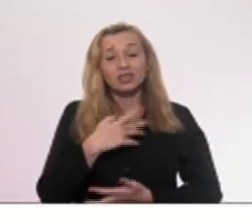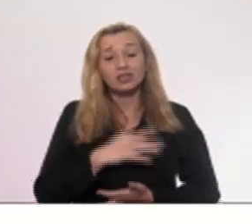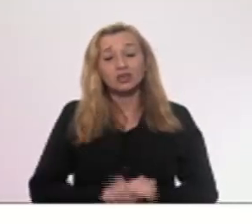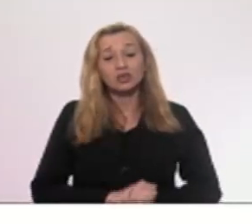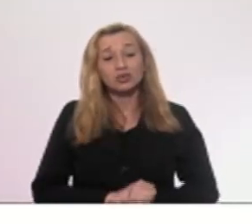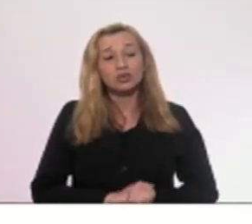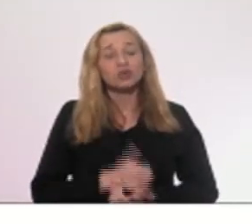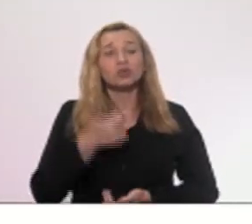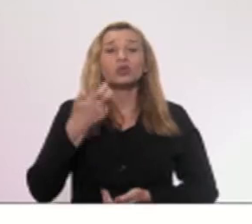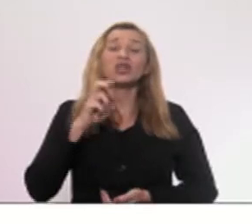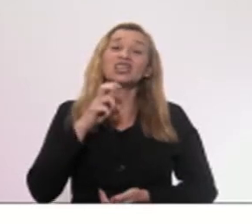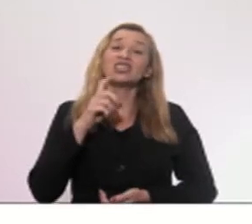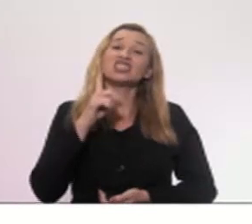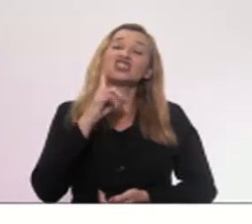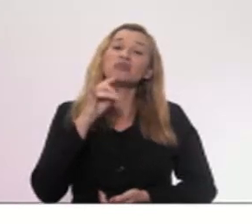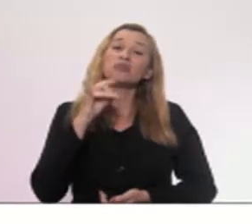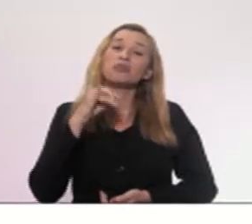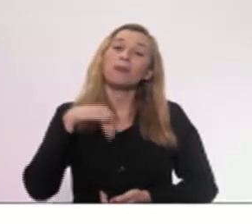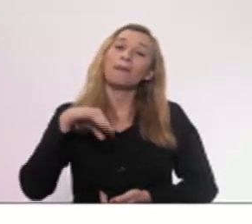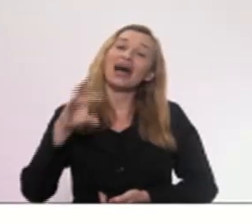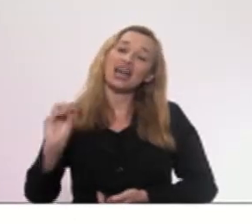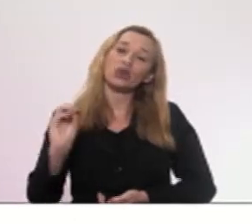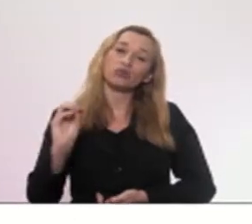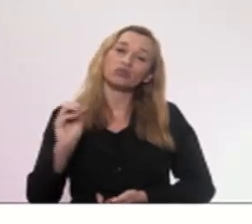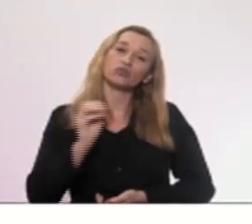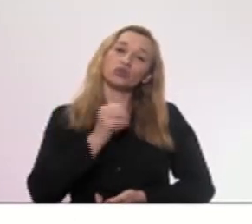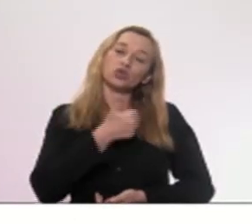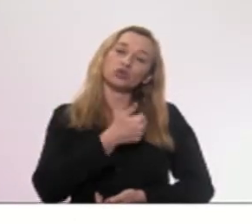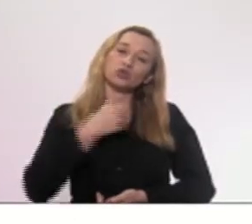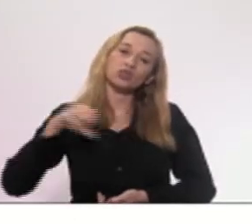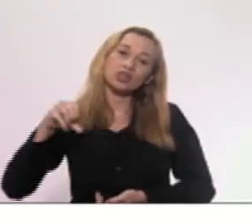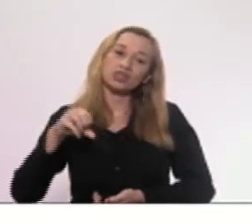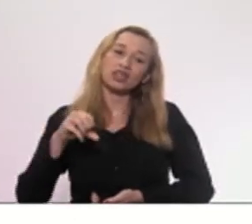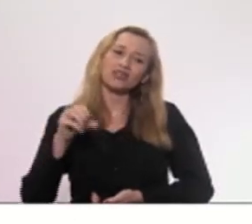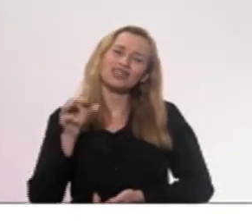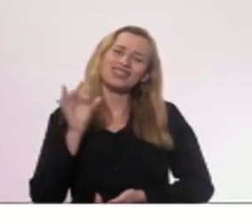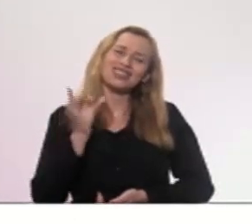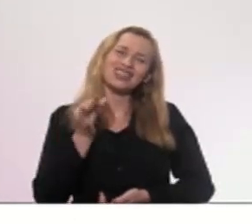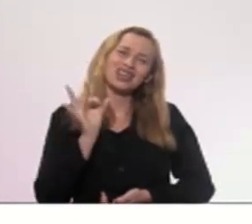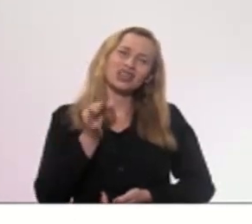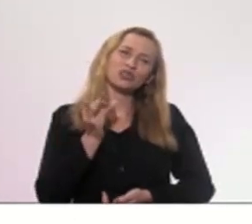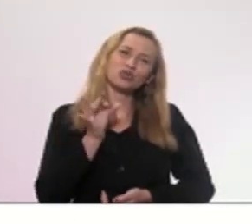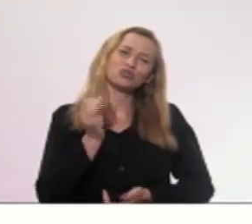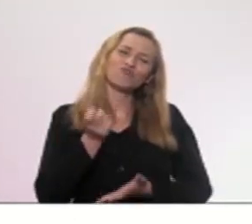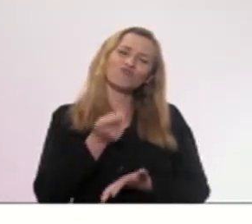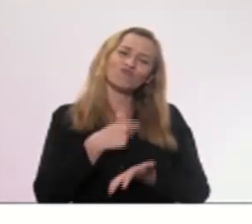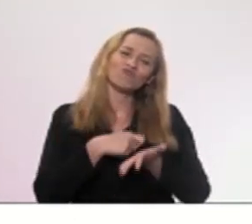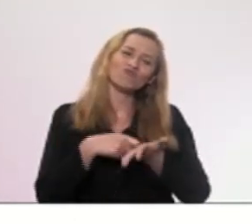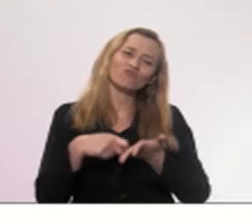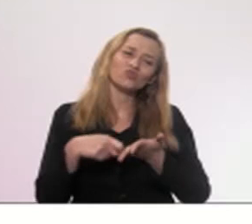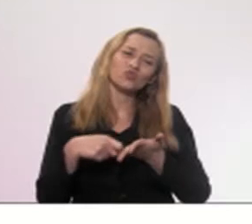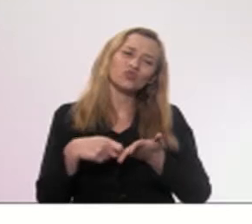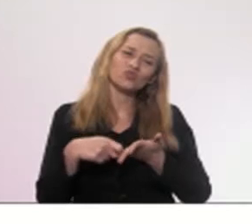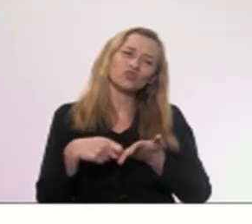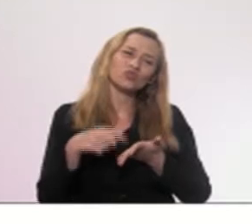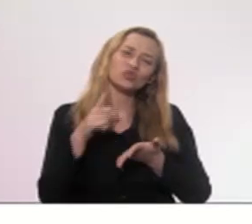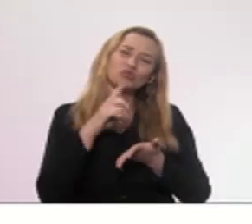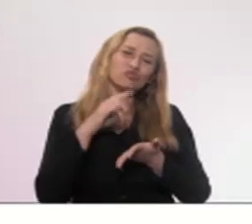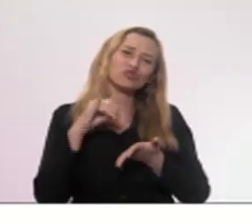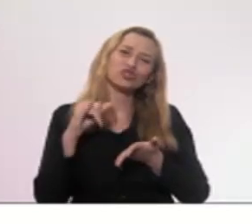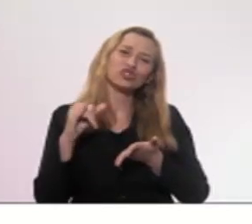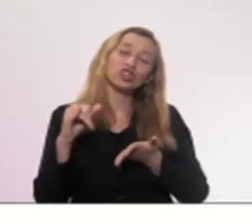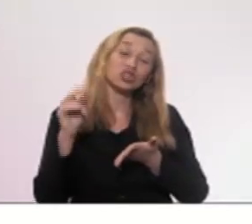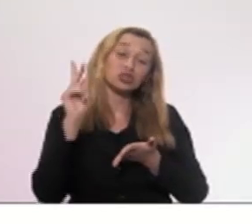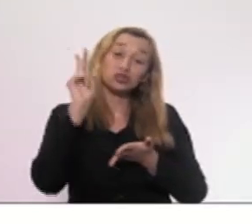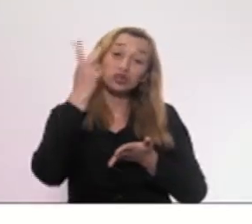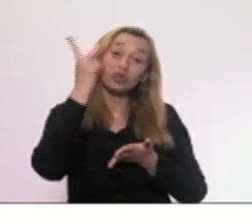o 15 de maio de 2019, que certamente se inscreve como uma data